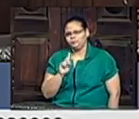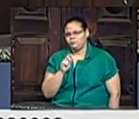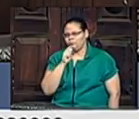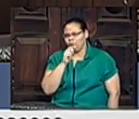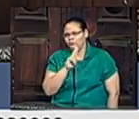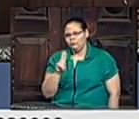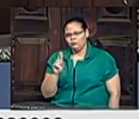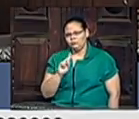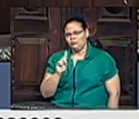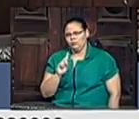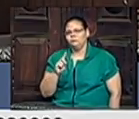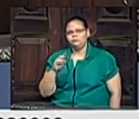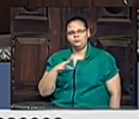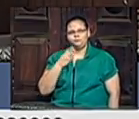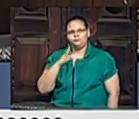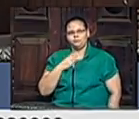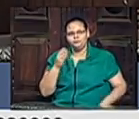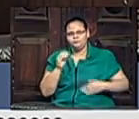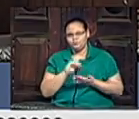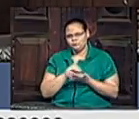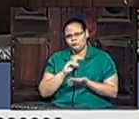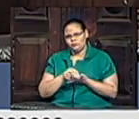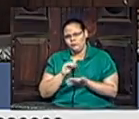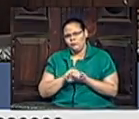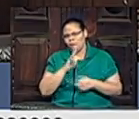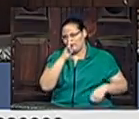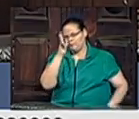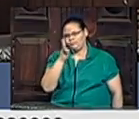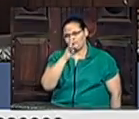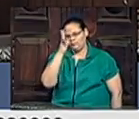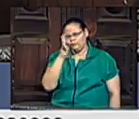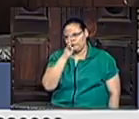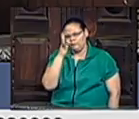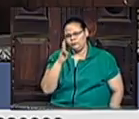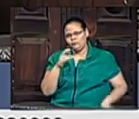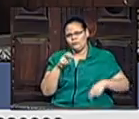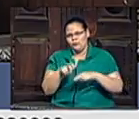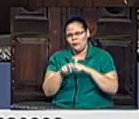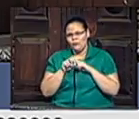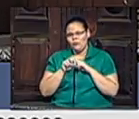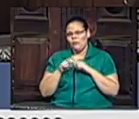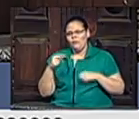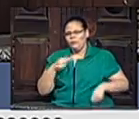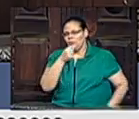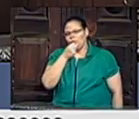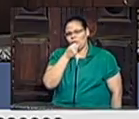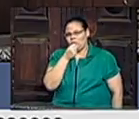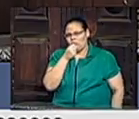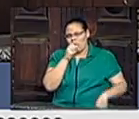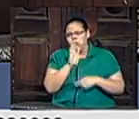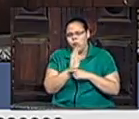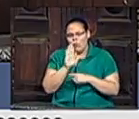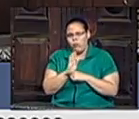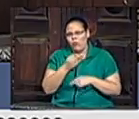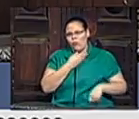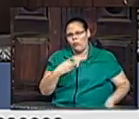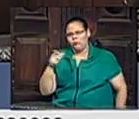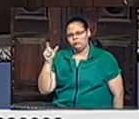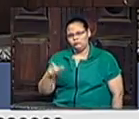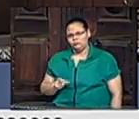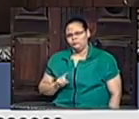não tem nome, isso é de uma covardia absurda. É por isso que ninguém vem para esse microfone defender esse governo, porque é